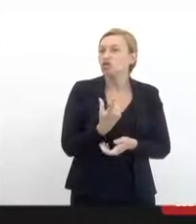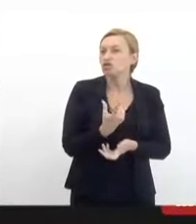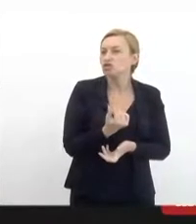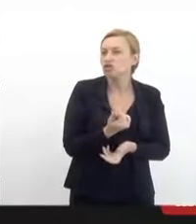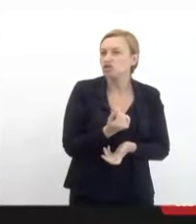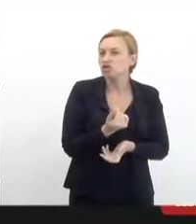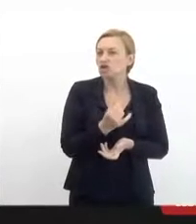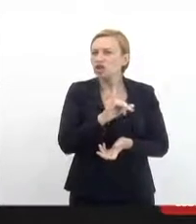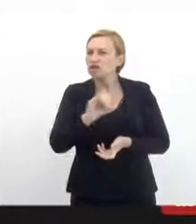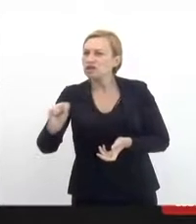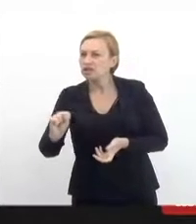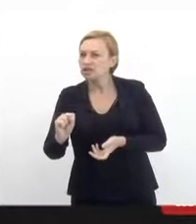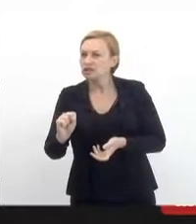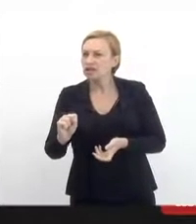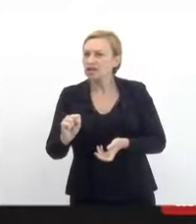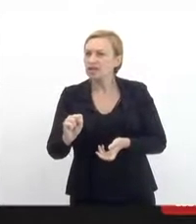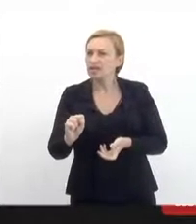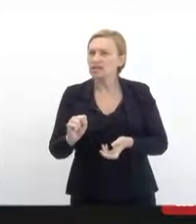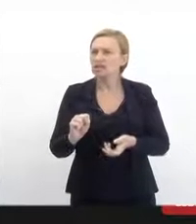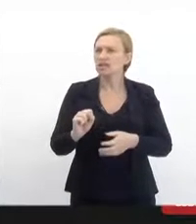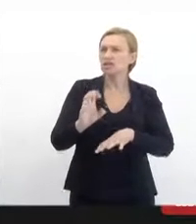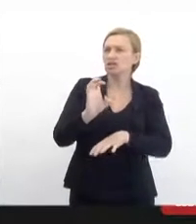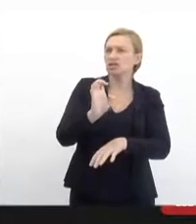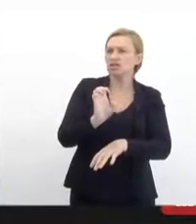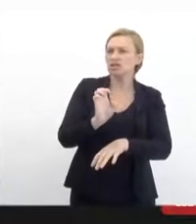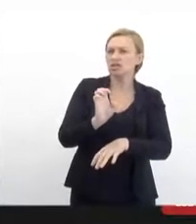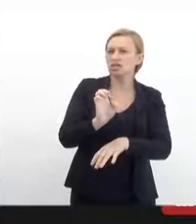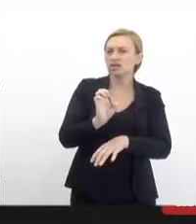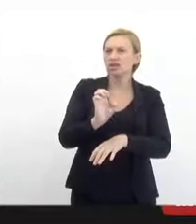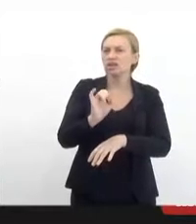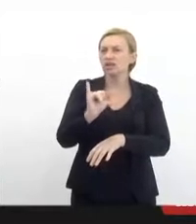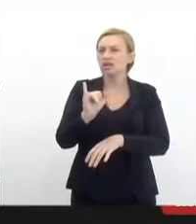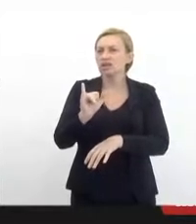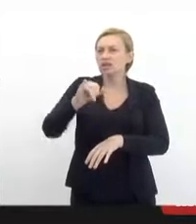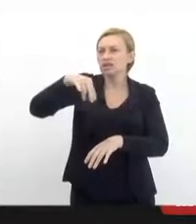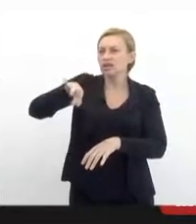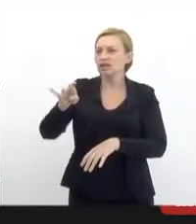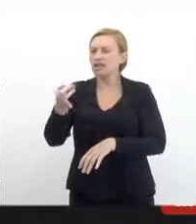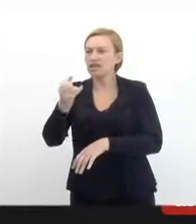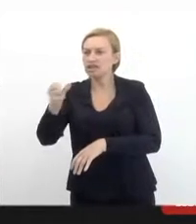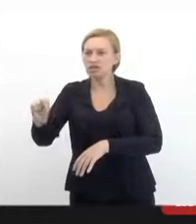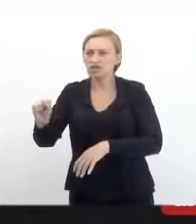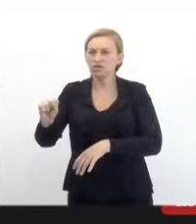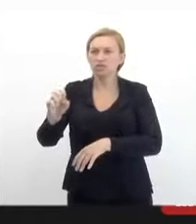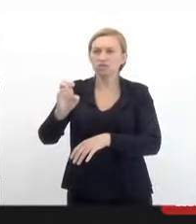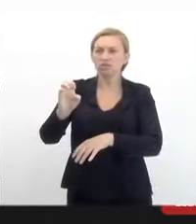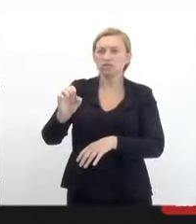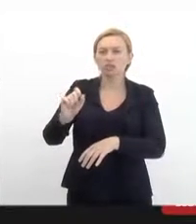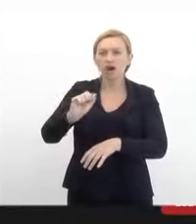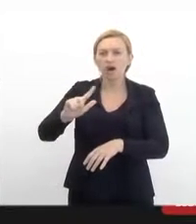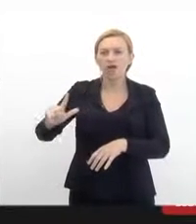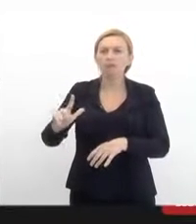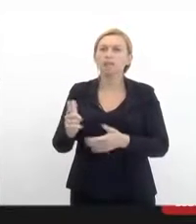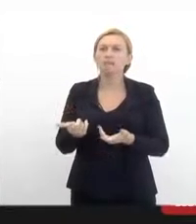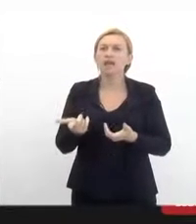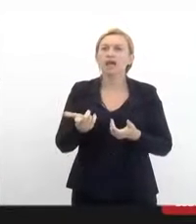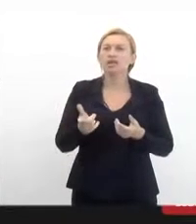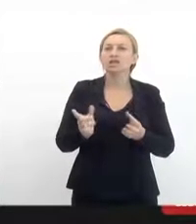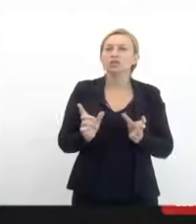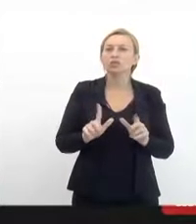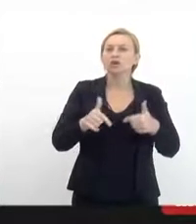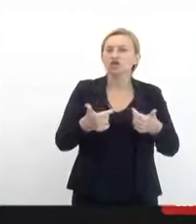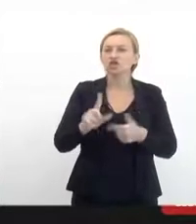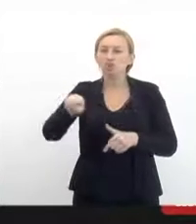operações interestaduais, em que a Constituição Federal estabelece a não incidência das operações que destinem a